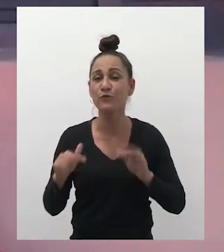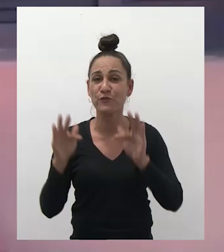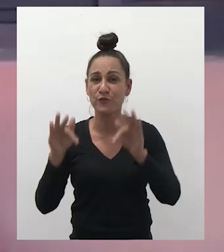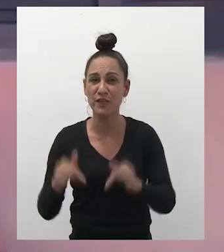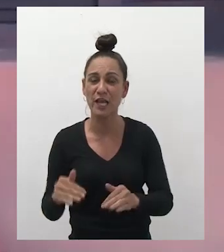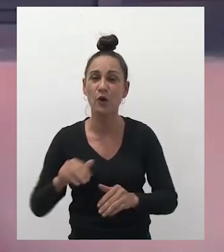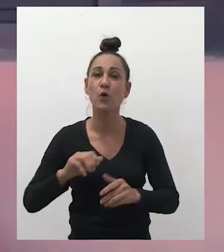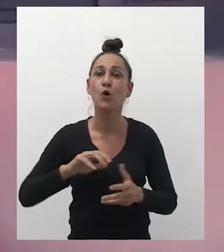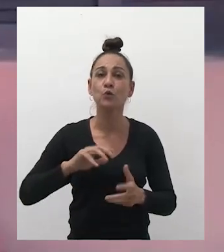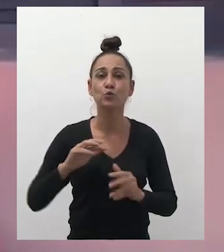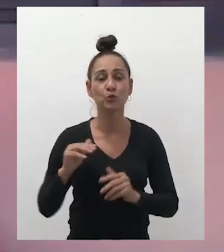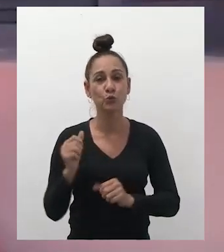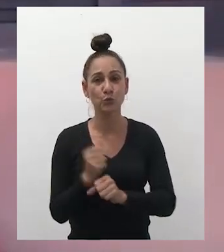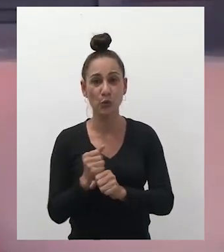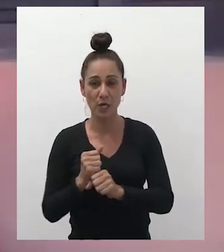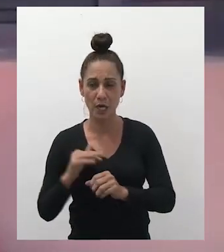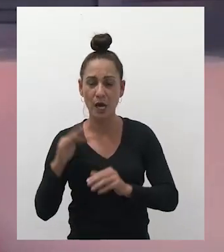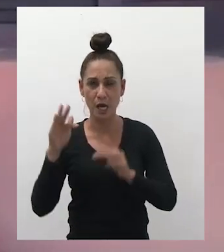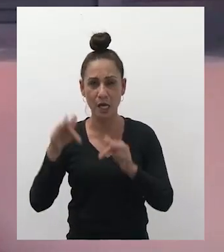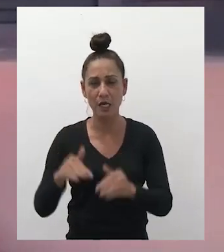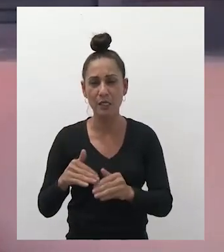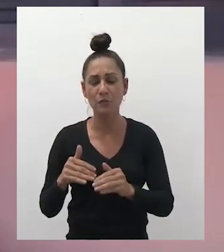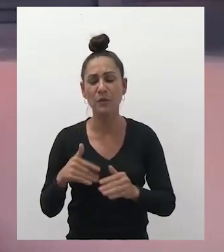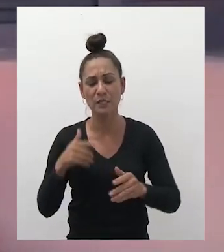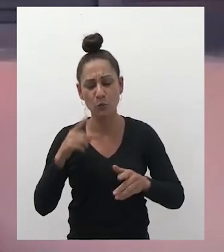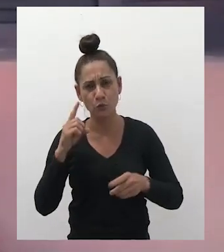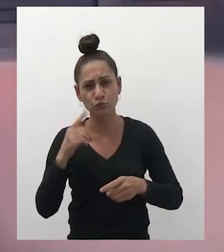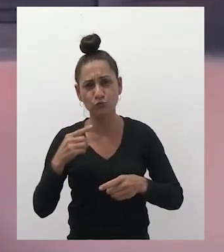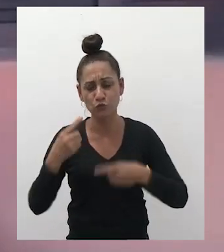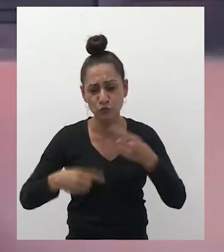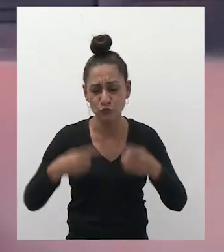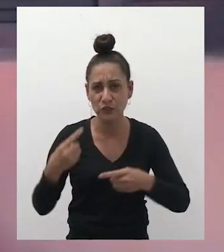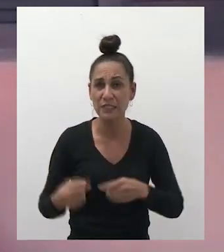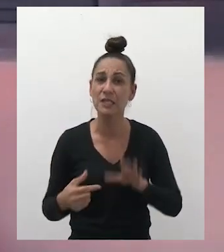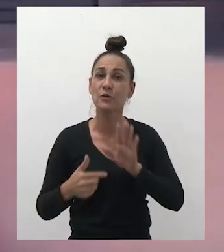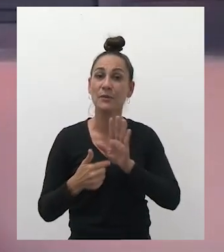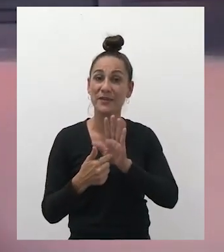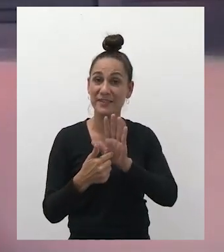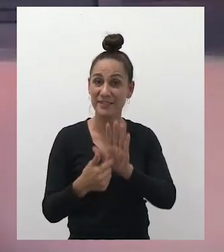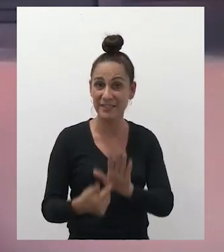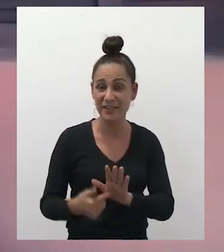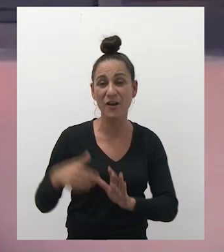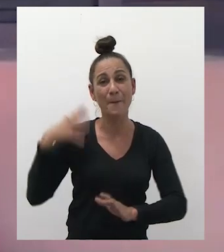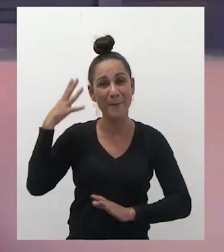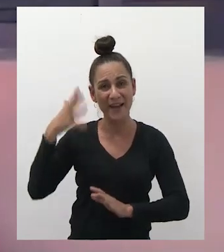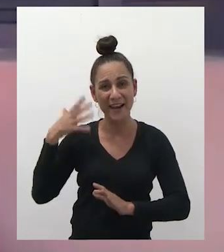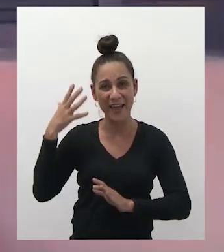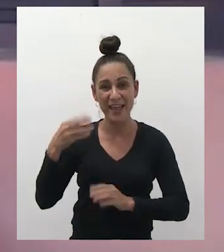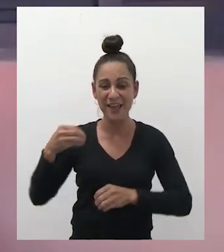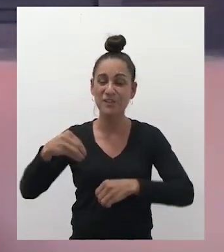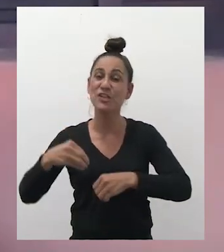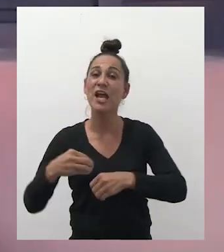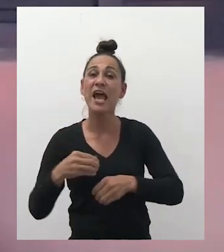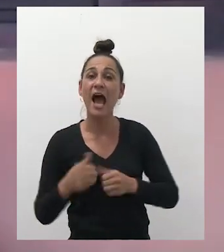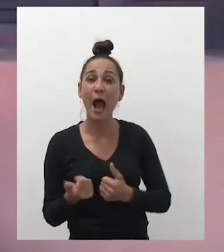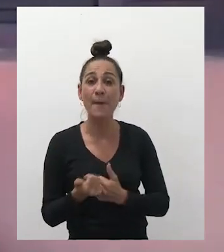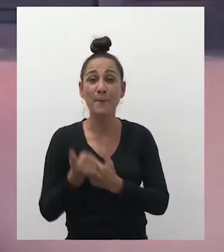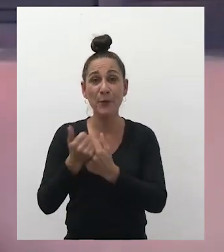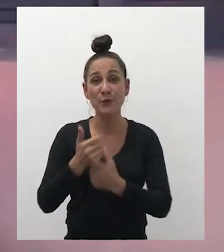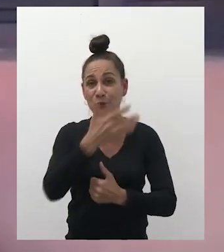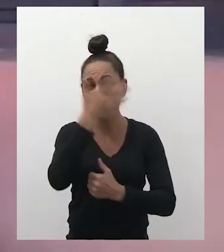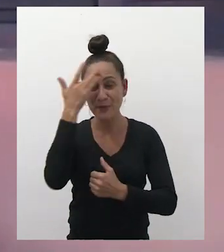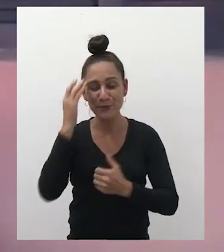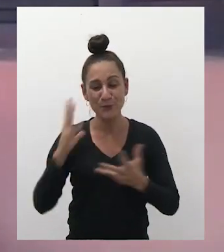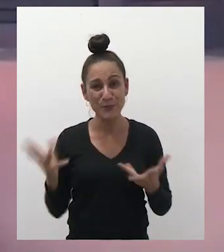ano, passando por discussão, apresentação e pela contribuição de gente maravilhosa que vai estar aqui com a